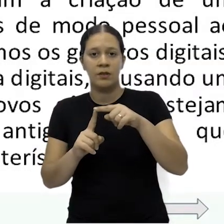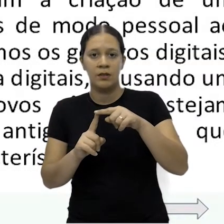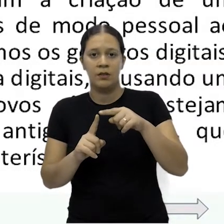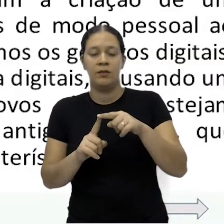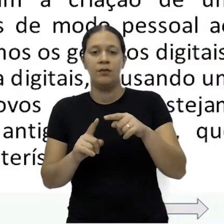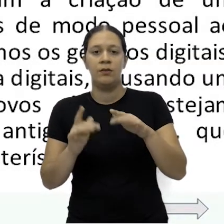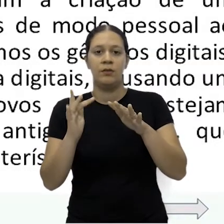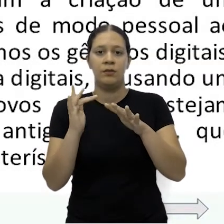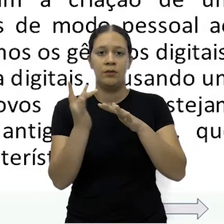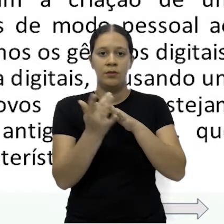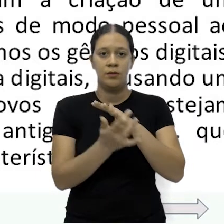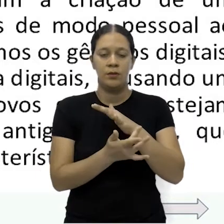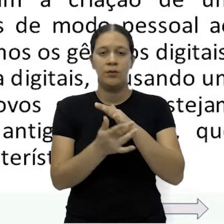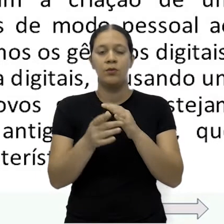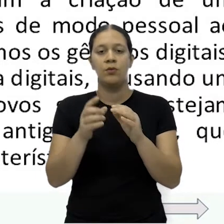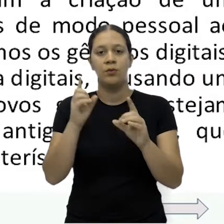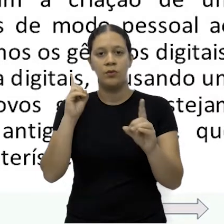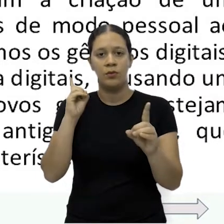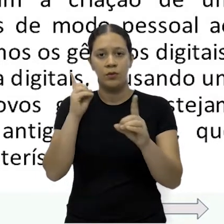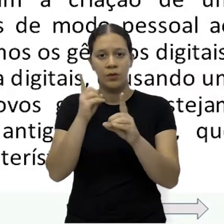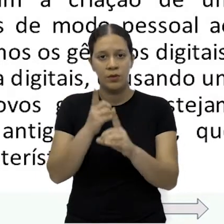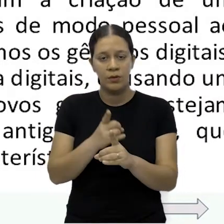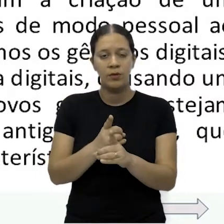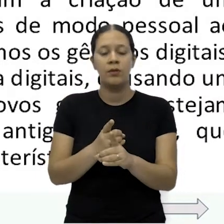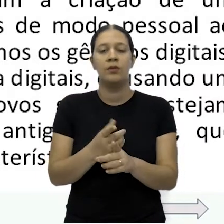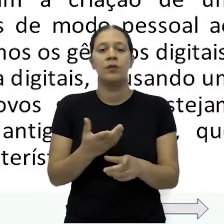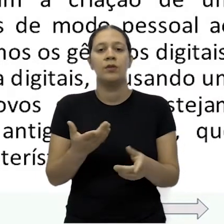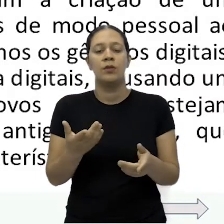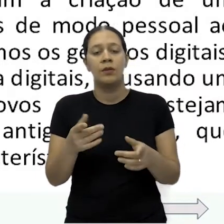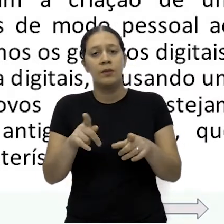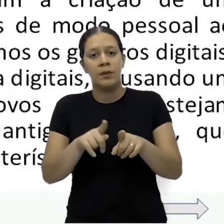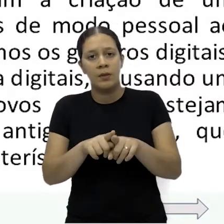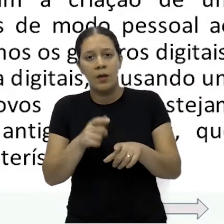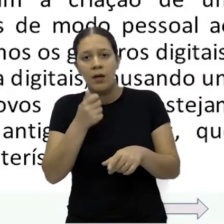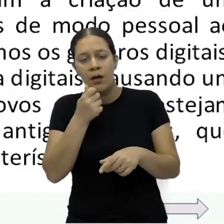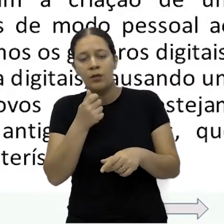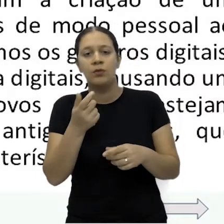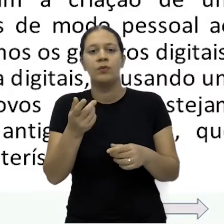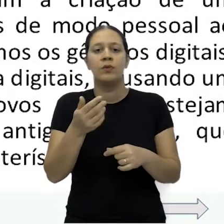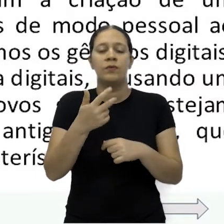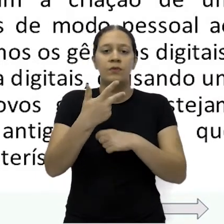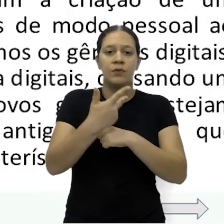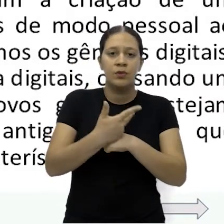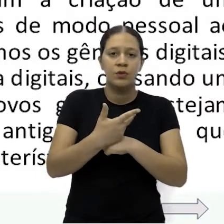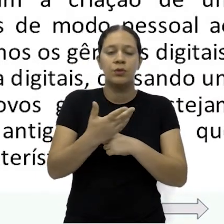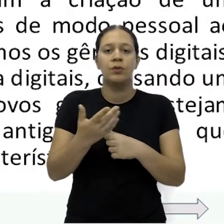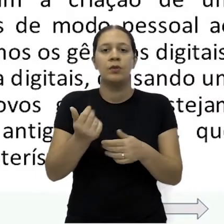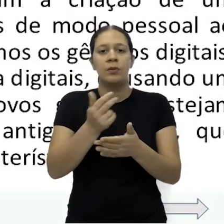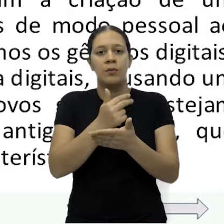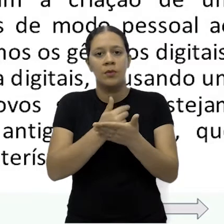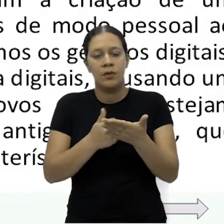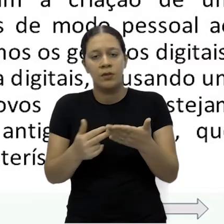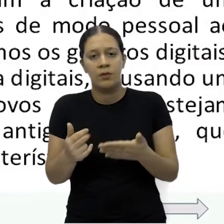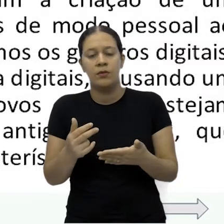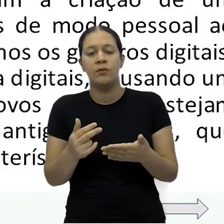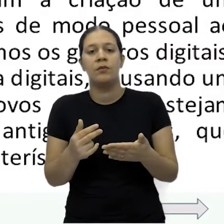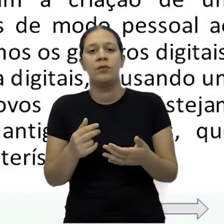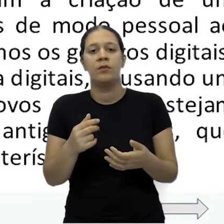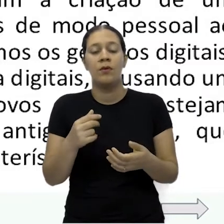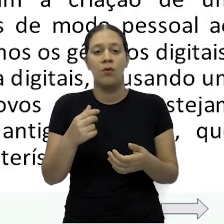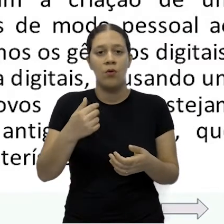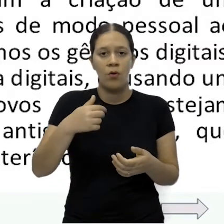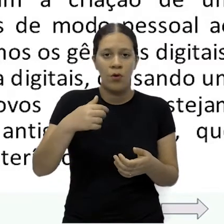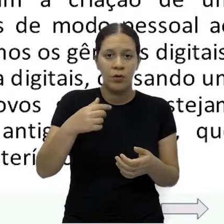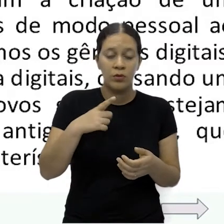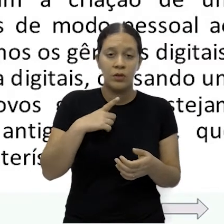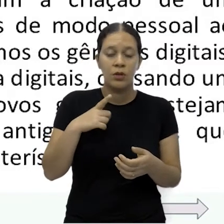de mídias que encontramos nos gêneros como áudio, vídeo, imagens e links.